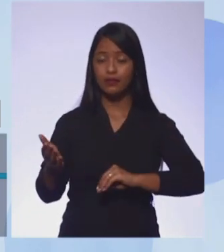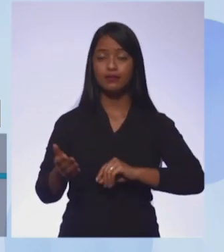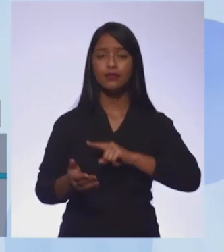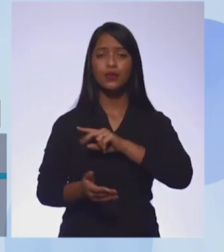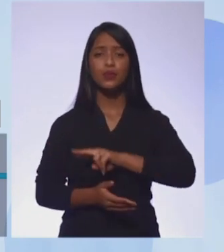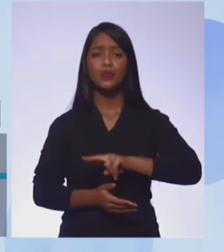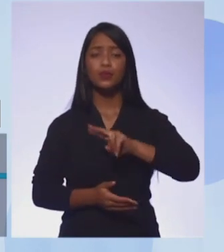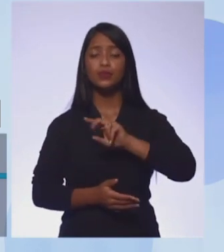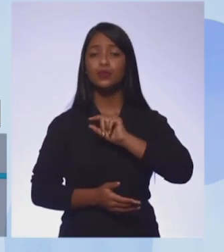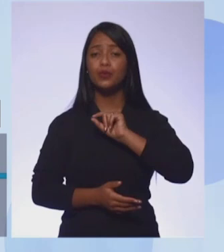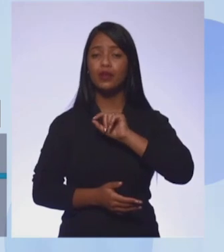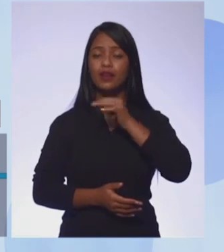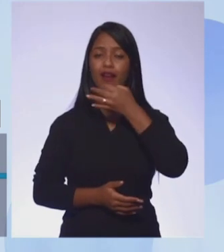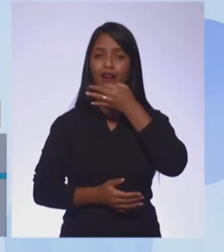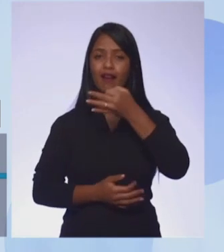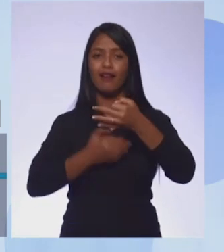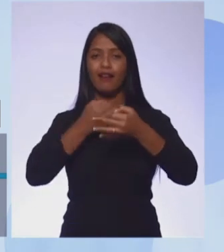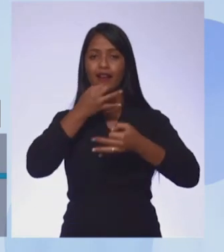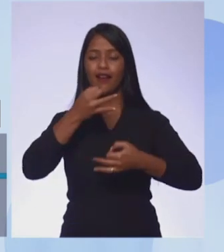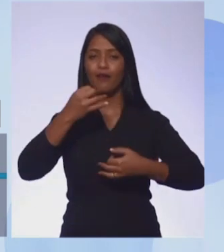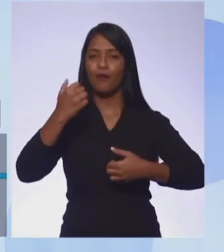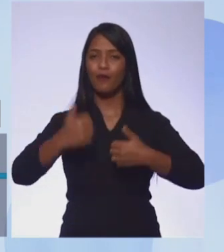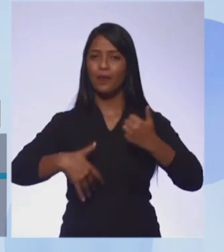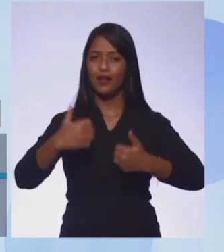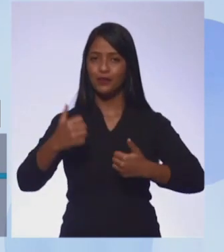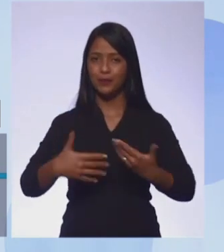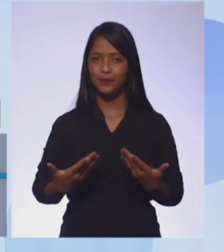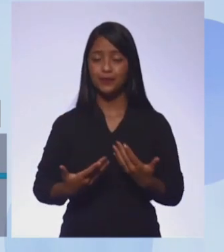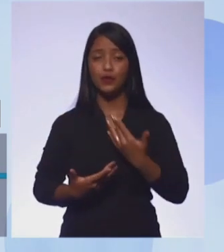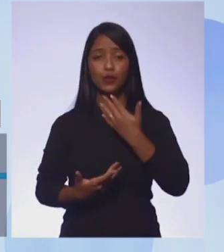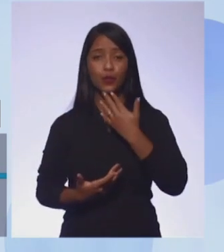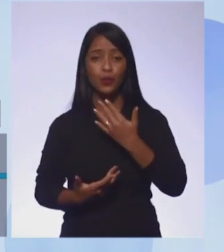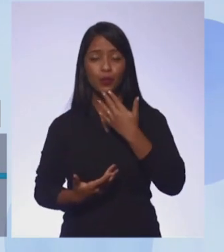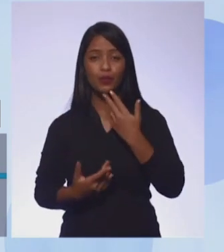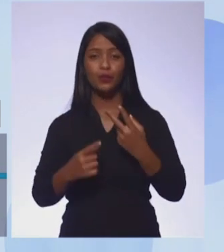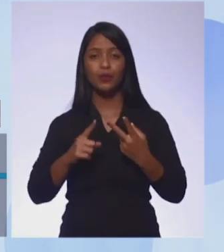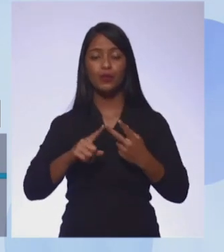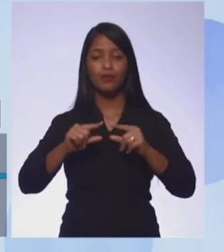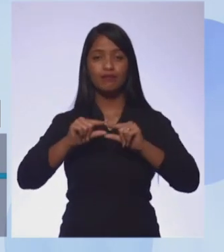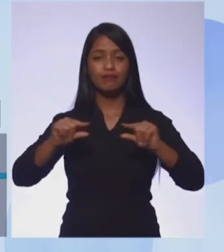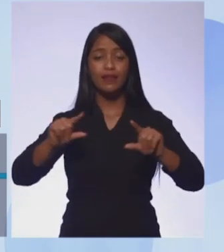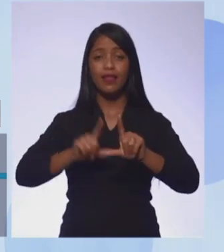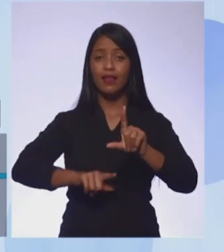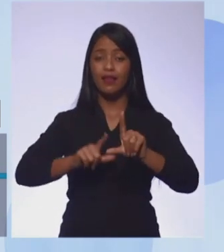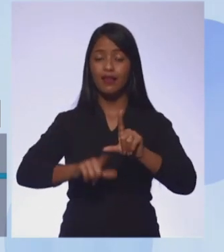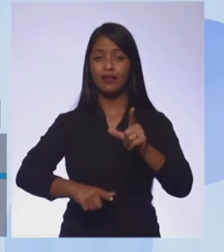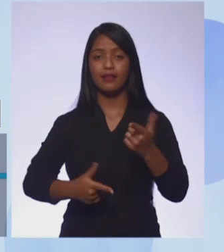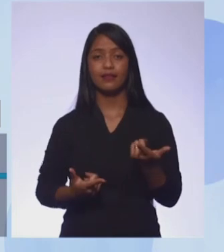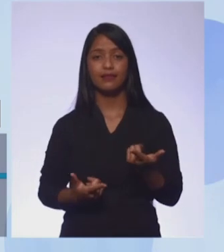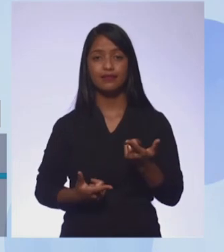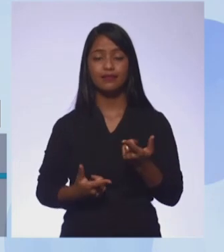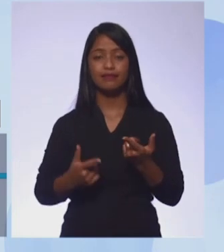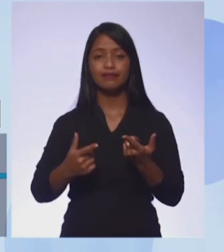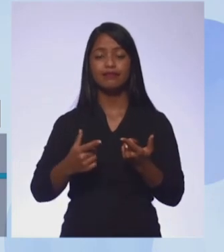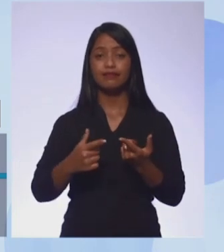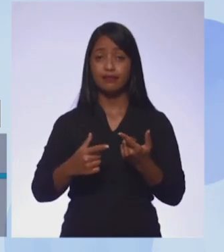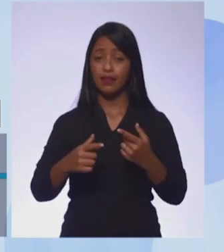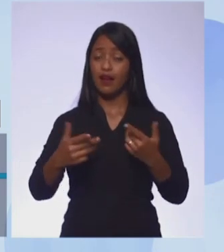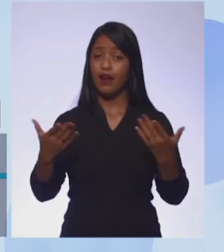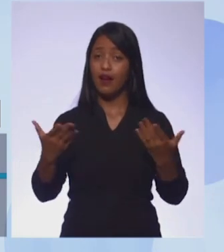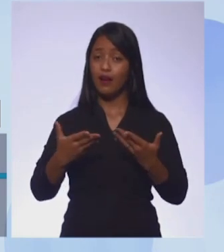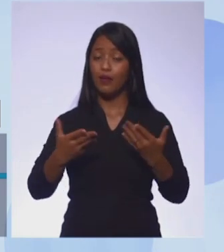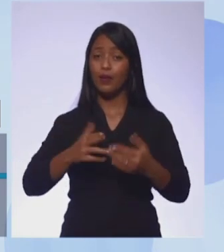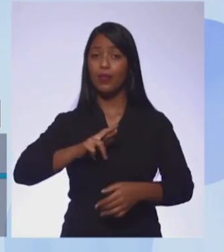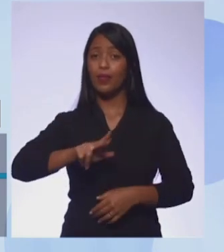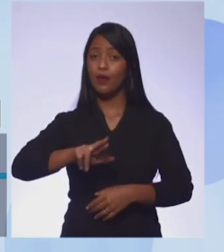como argumentos, né? A cor, a fonte, né? No não verbal aí que a gente está vendo até agora. No verbal, que a gente tinha